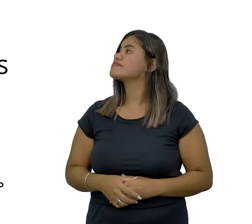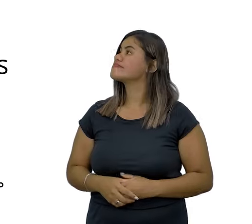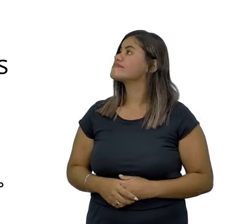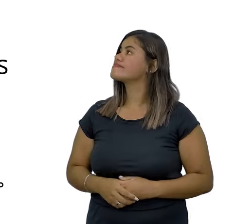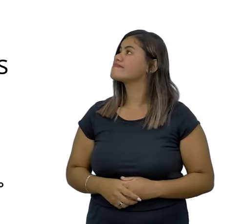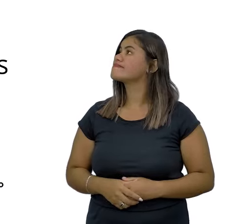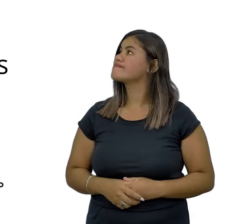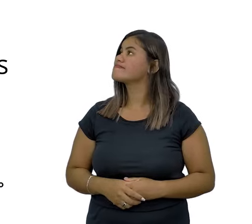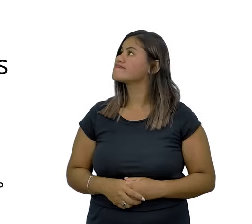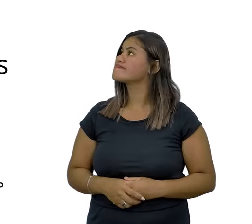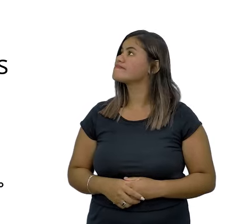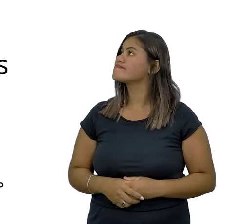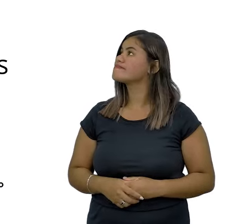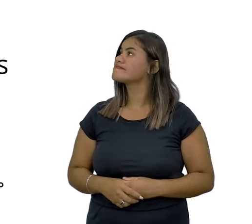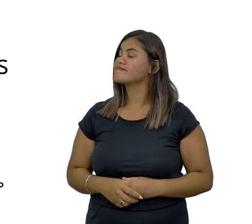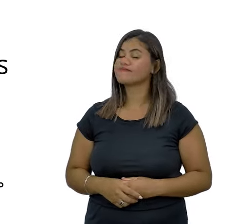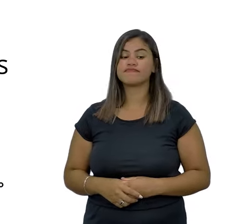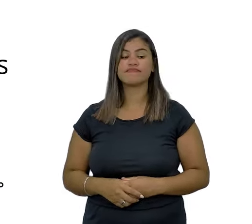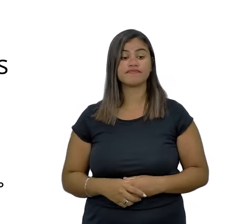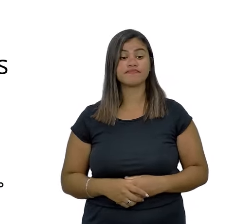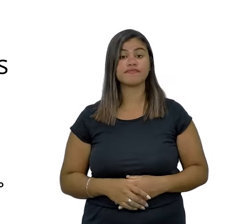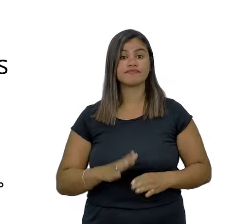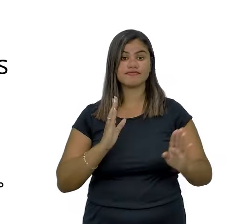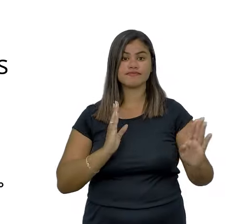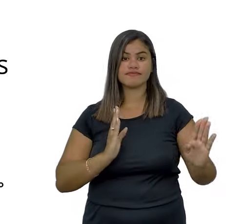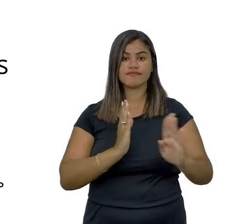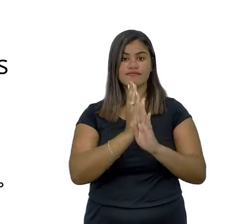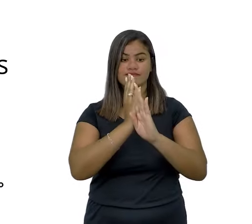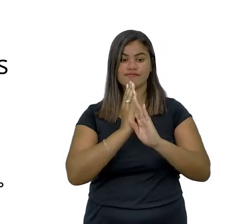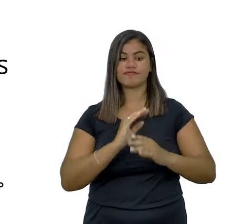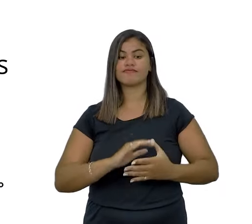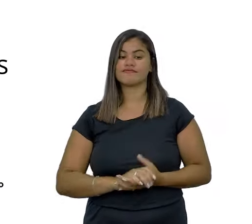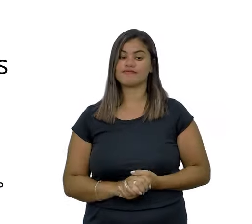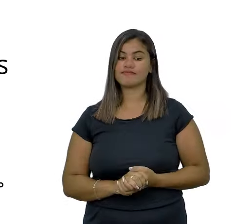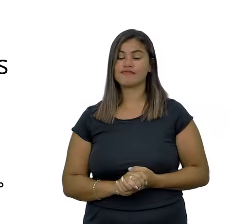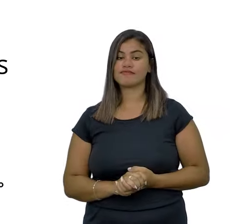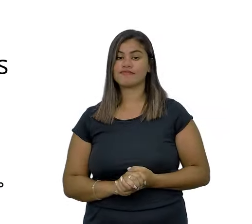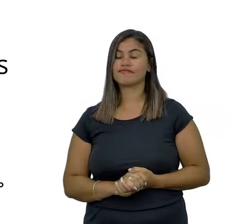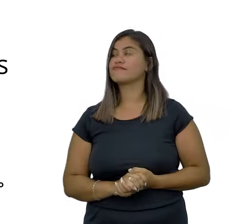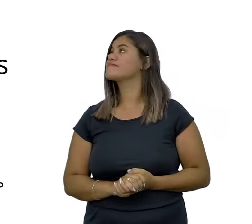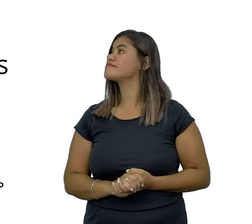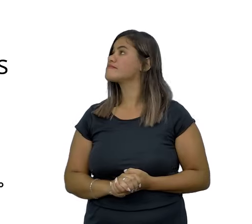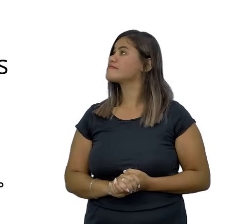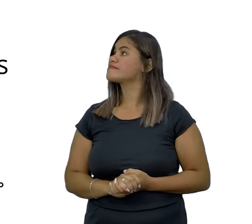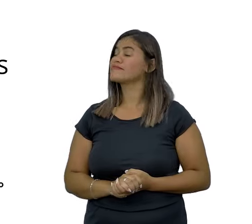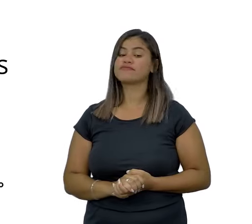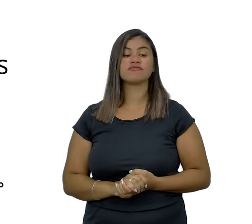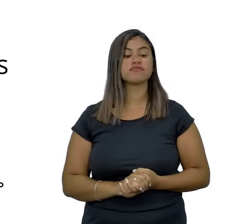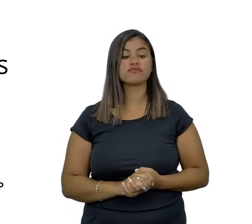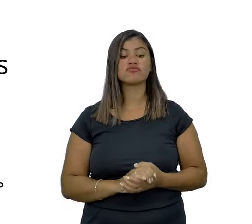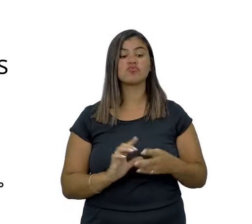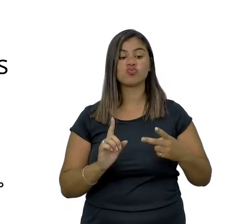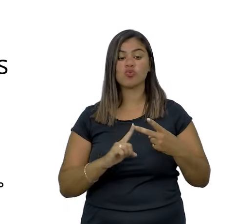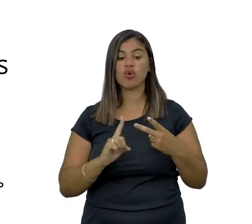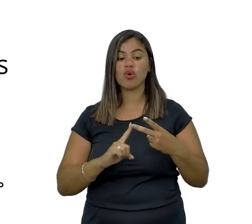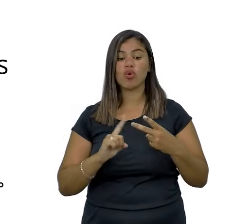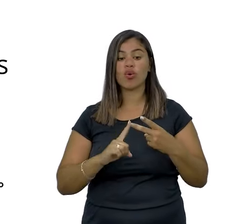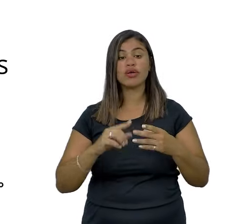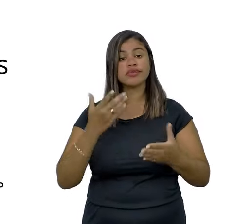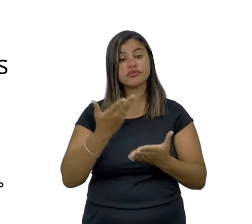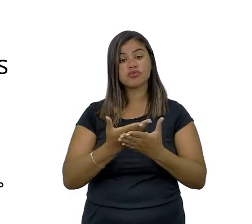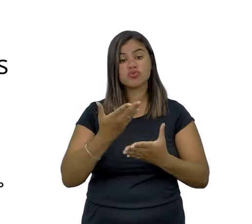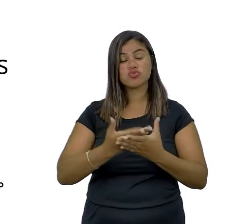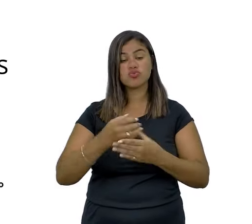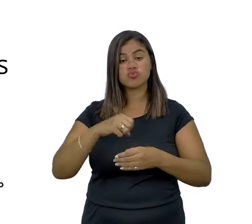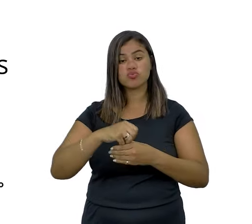Então, primeiro, olhar para o diagnóstico. Depois, aprofundar o estudo do material, né? Possibilitar